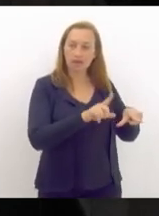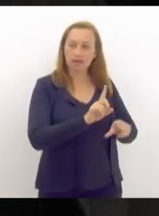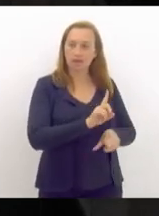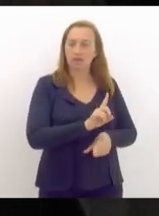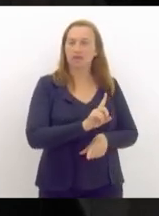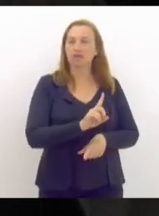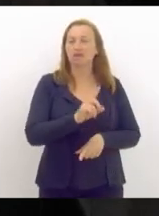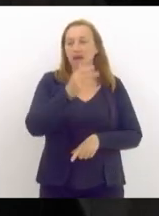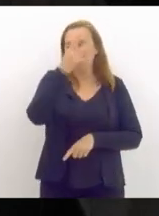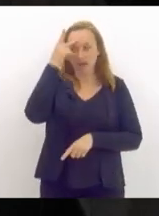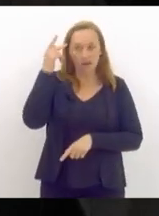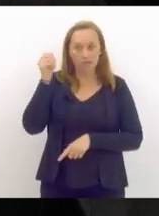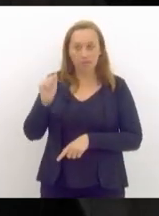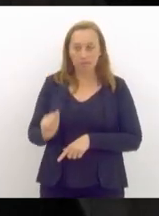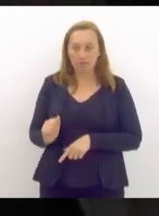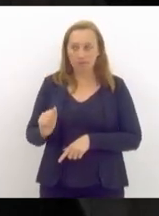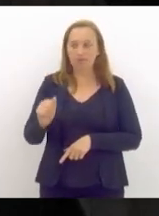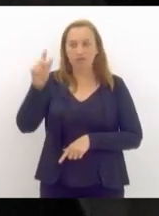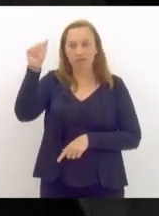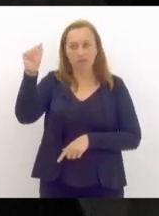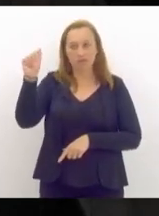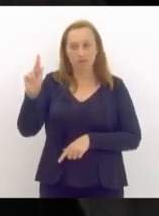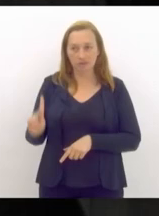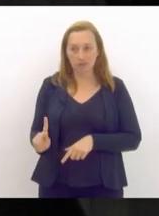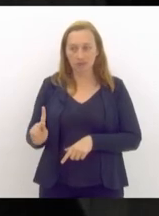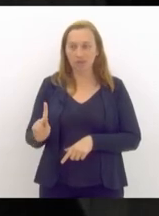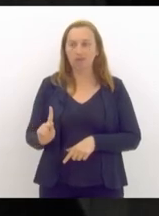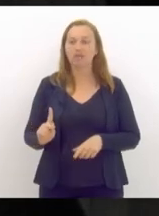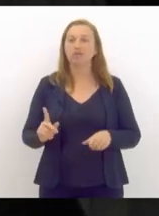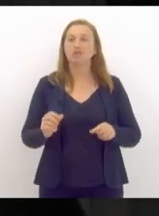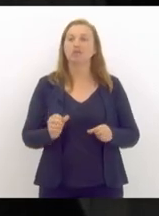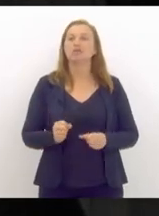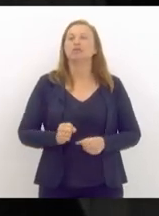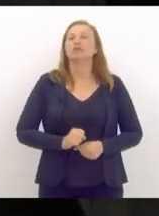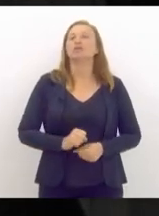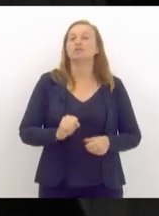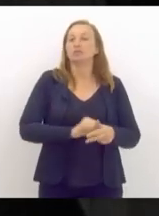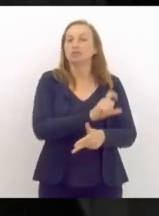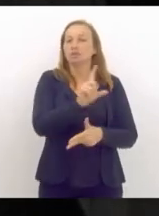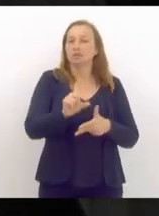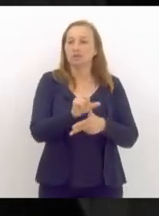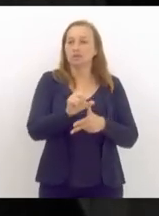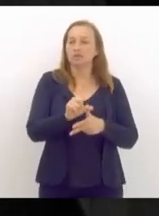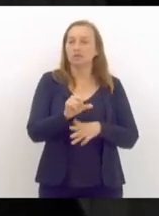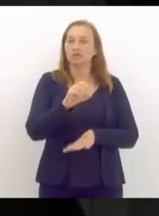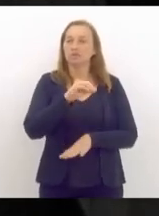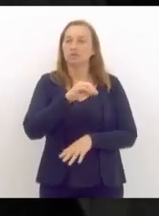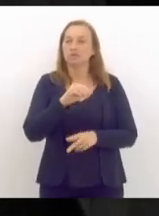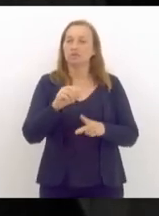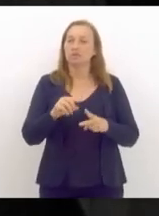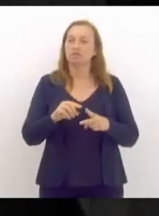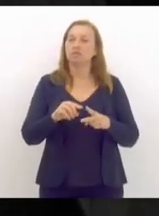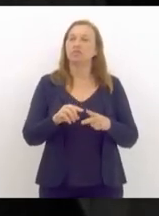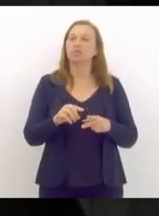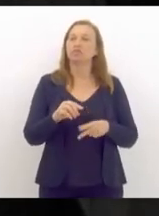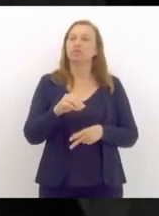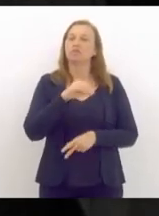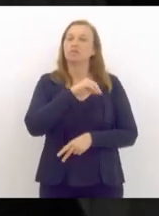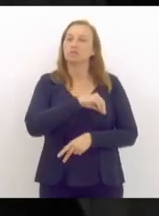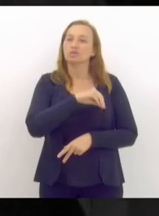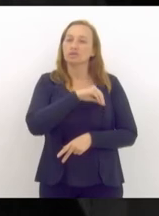pensionistas do Poder Executivo a reposição salarial de